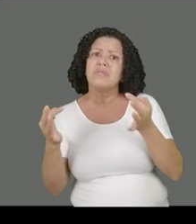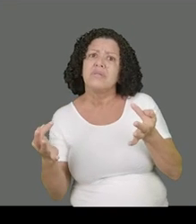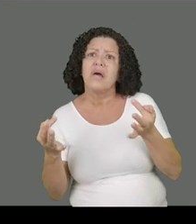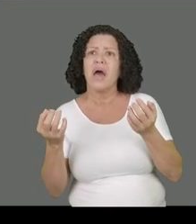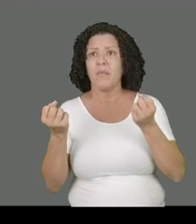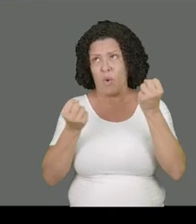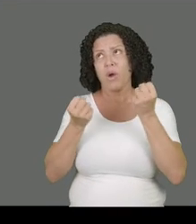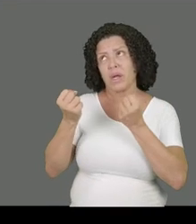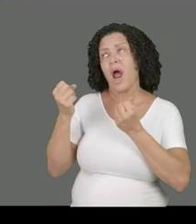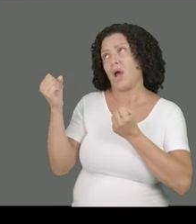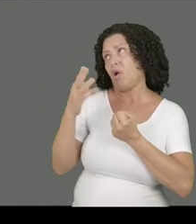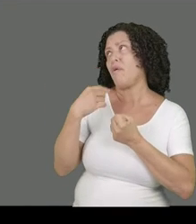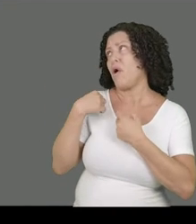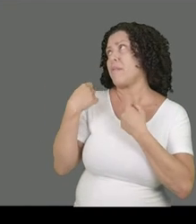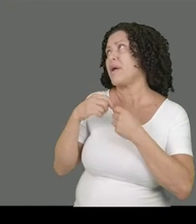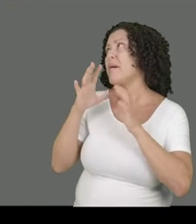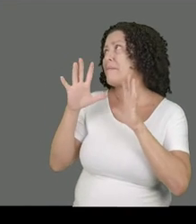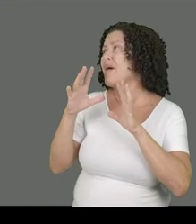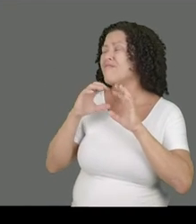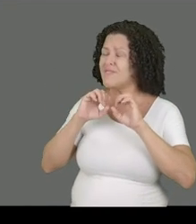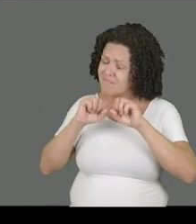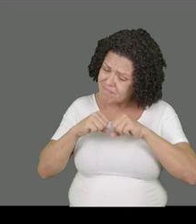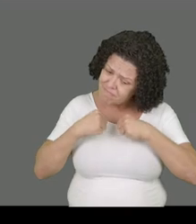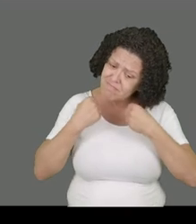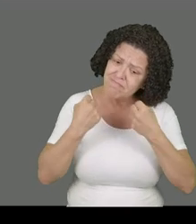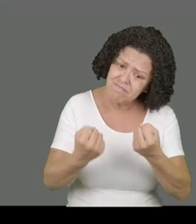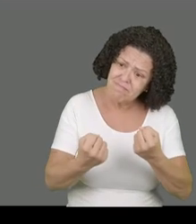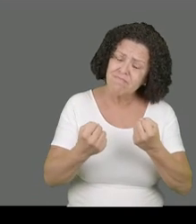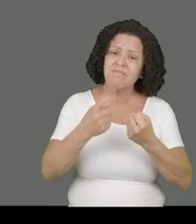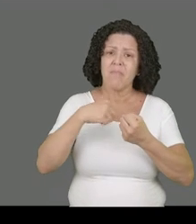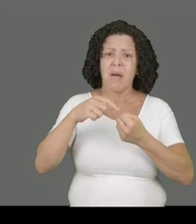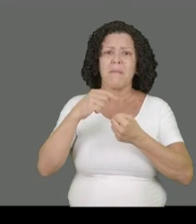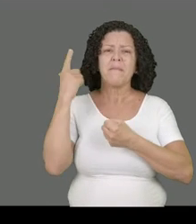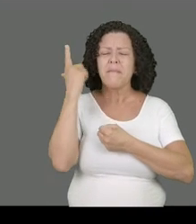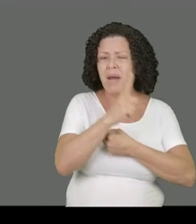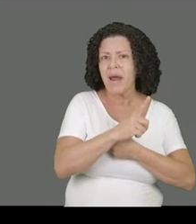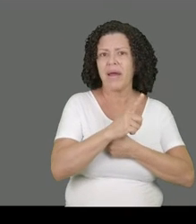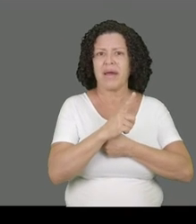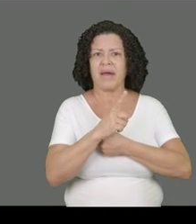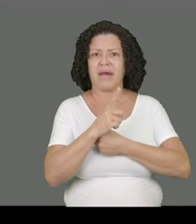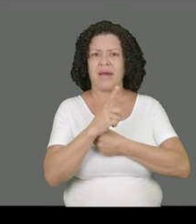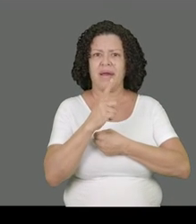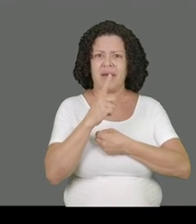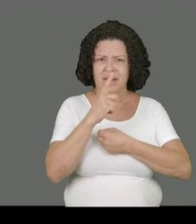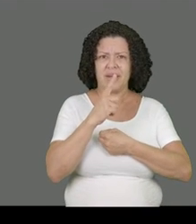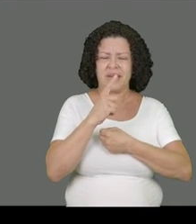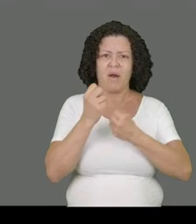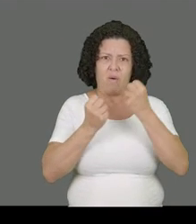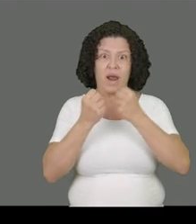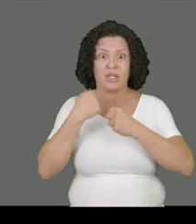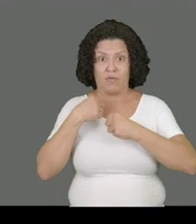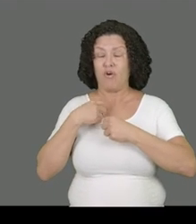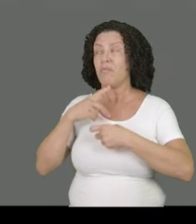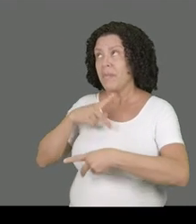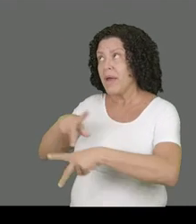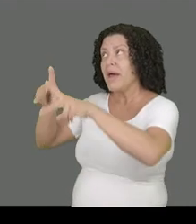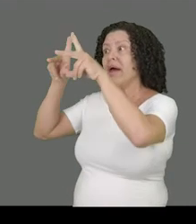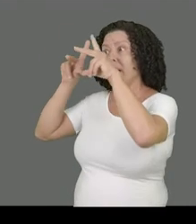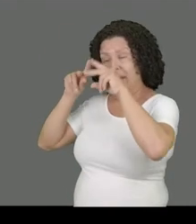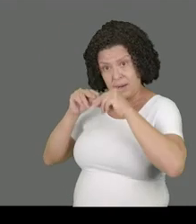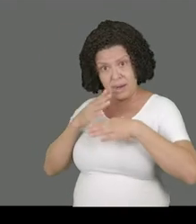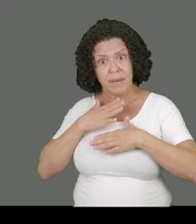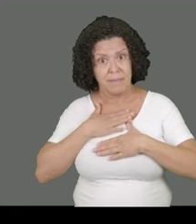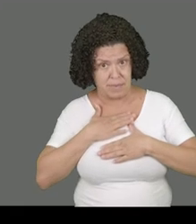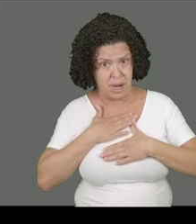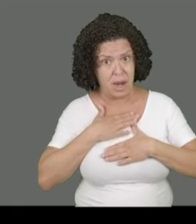locomover. Eu quero um carro novo, vou fazer todo o possível para conquistar. Então, se for do